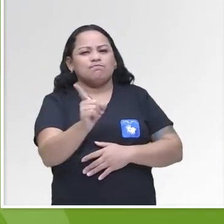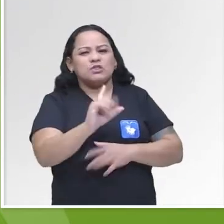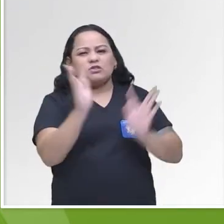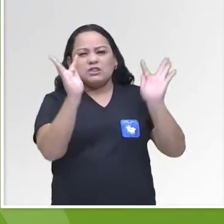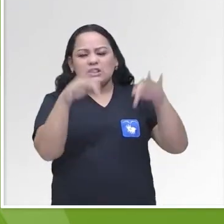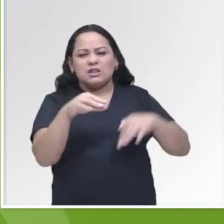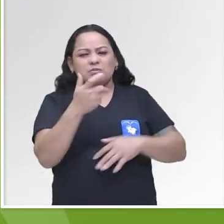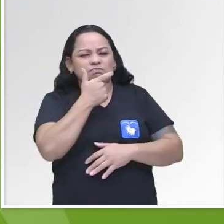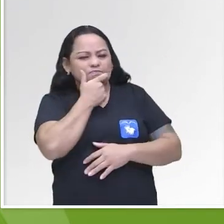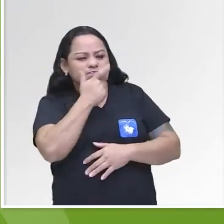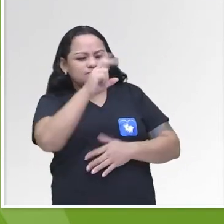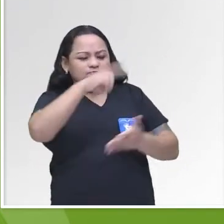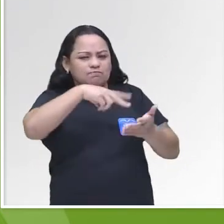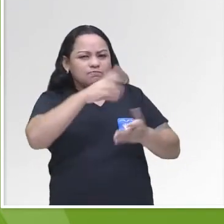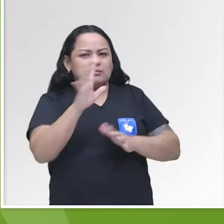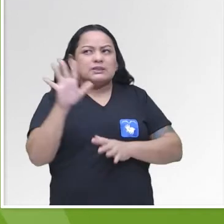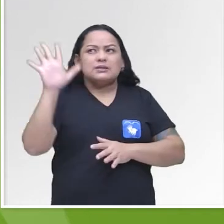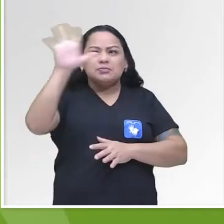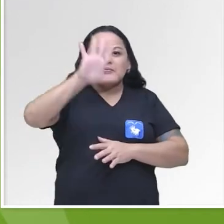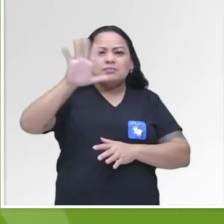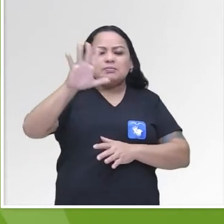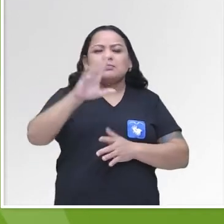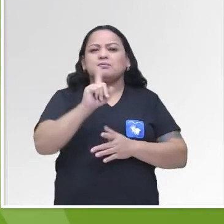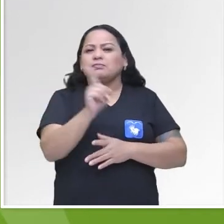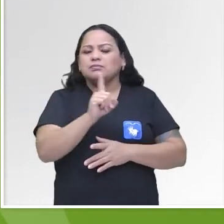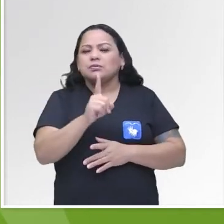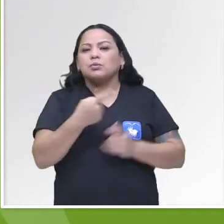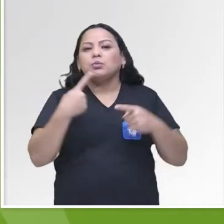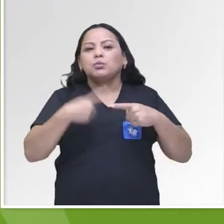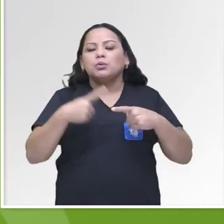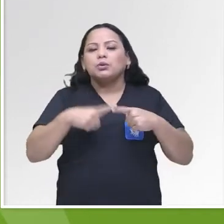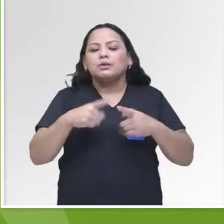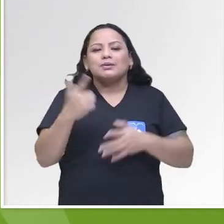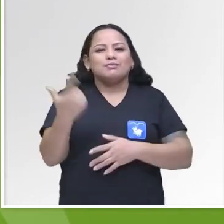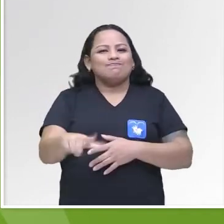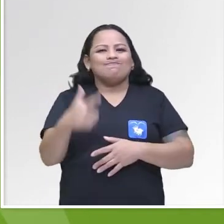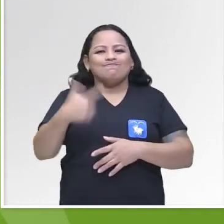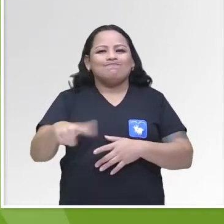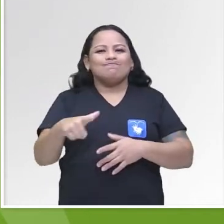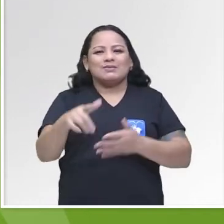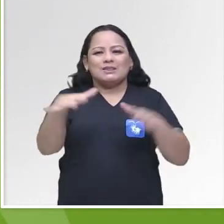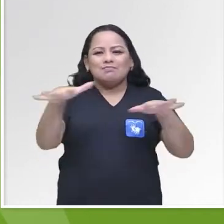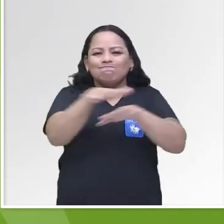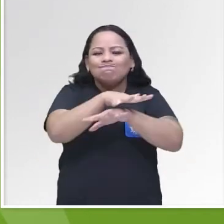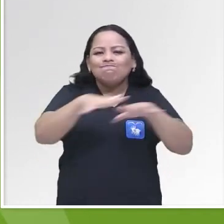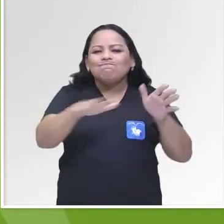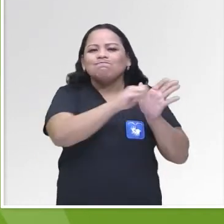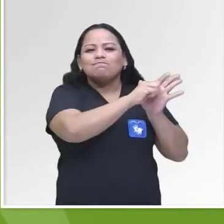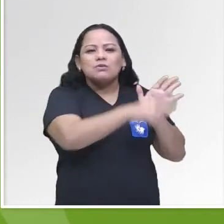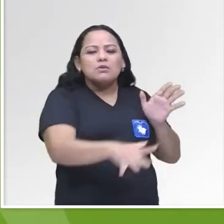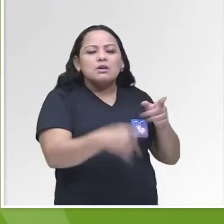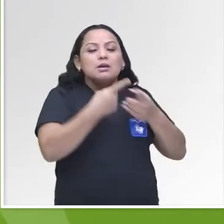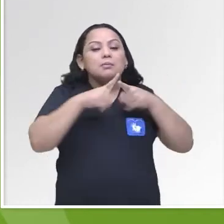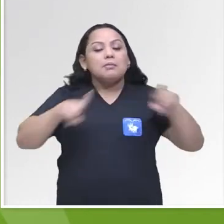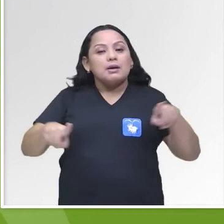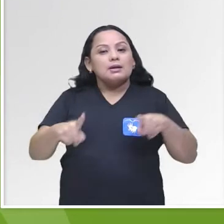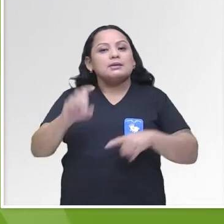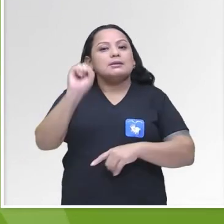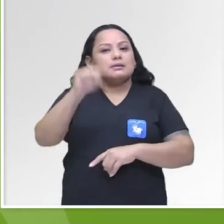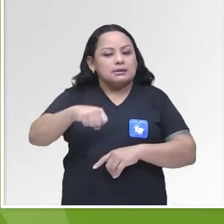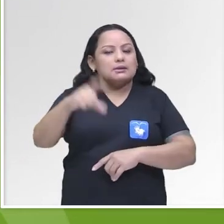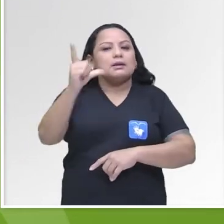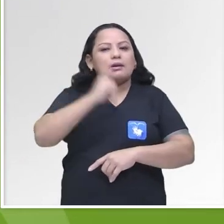de analisar o composto orgânico. Isso aí não tem isomeria geométrica. Mas como tem, né,